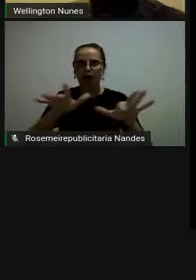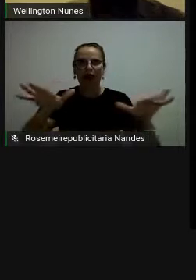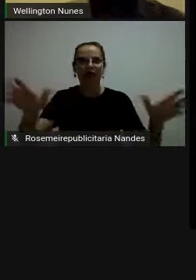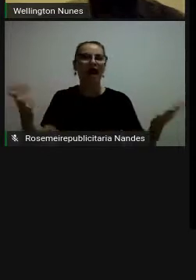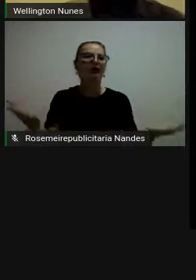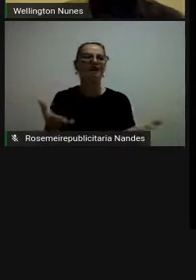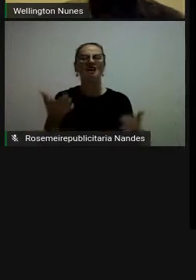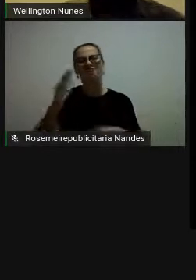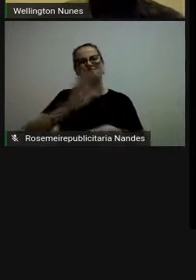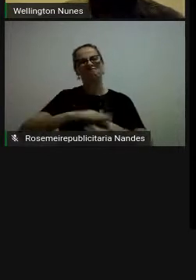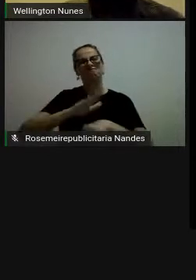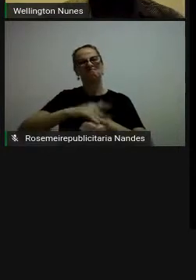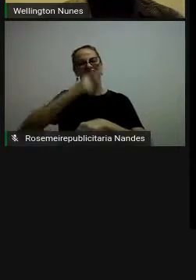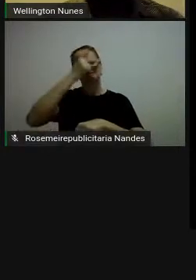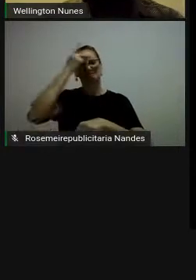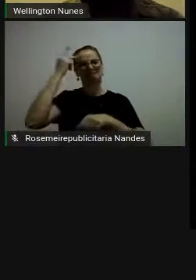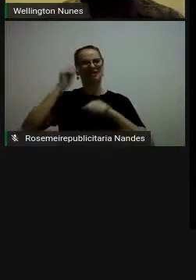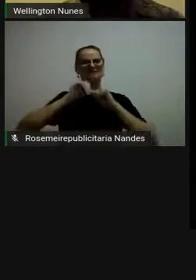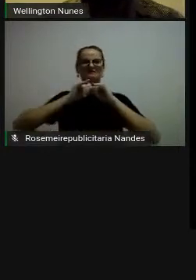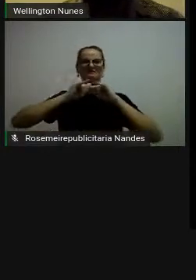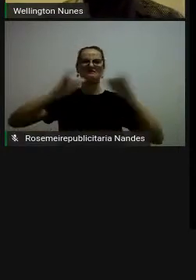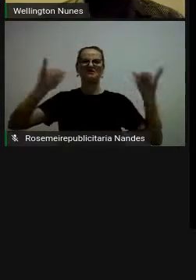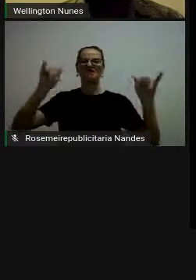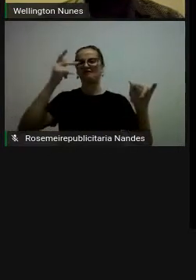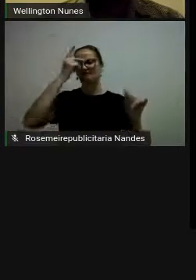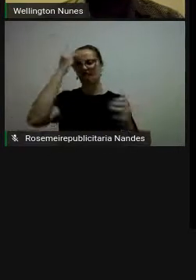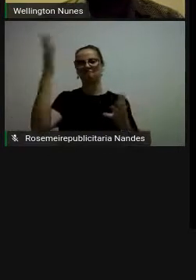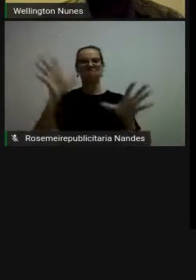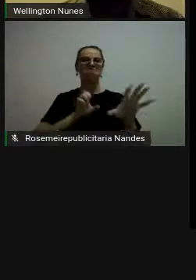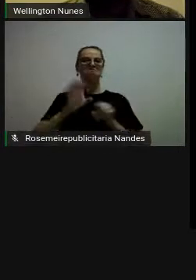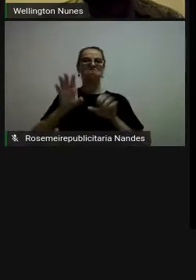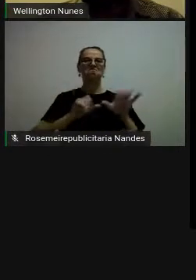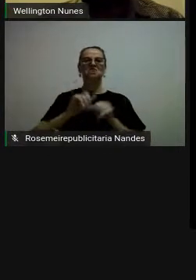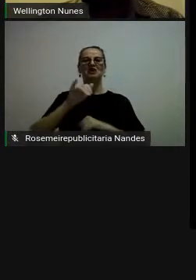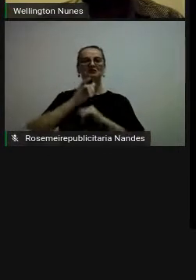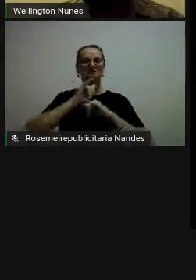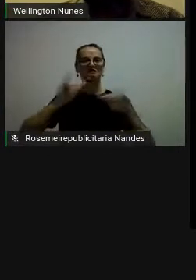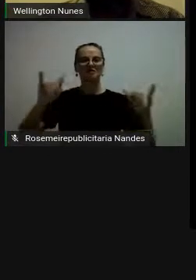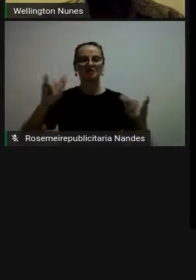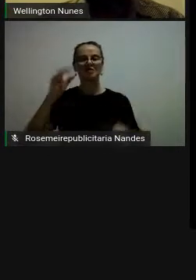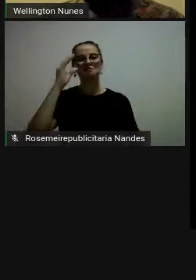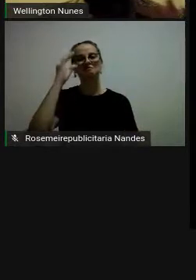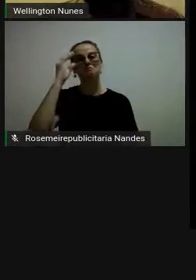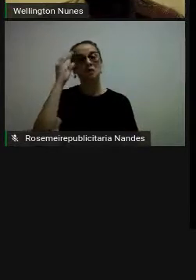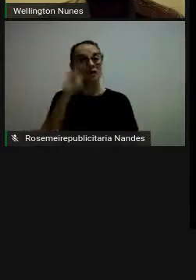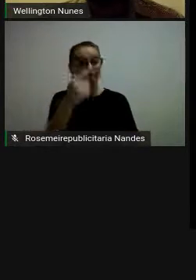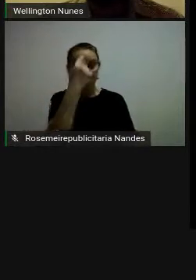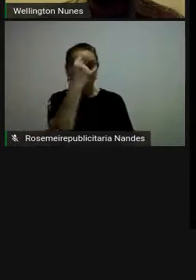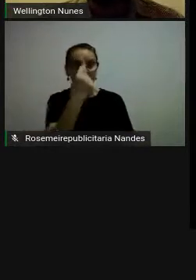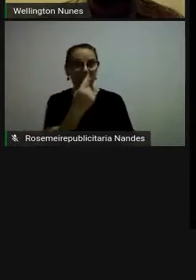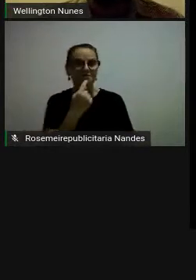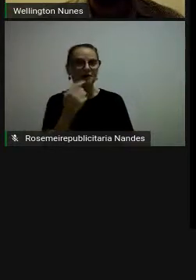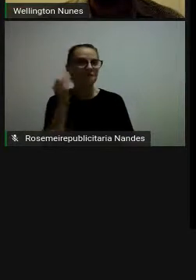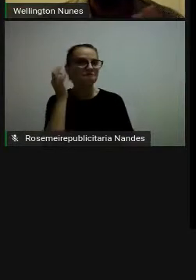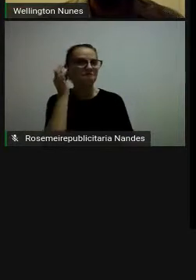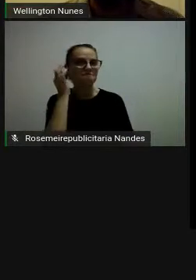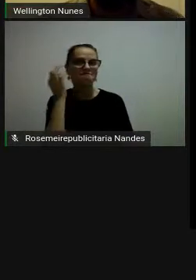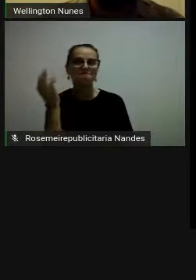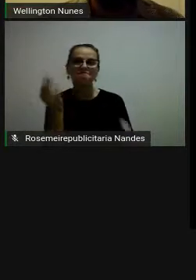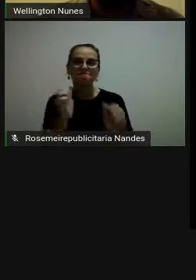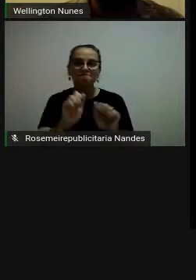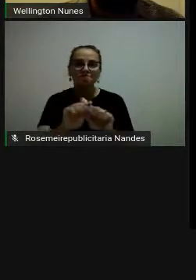informações. Nós temos aqui um exemplo de uma imagem de alta resolução, onde foi possível delimitar